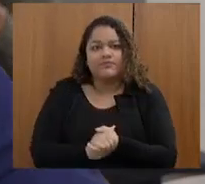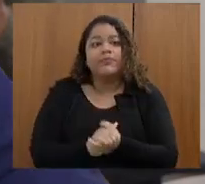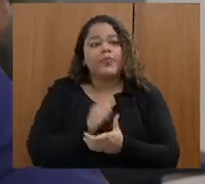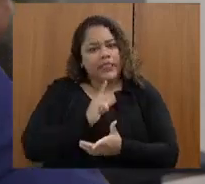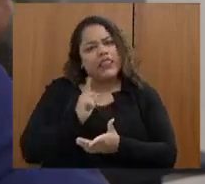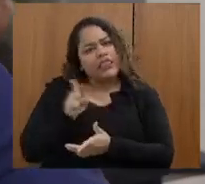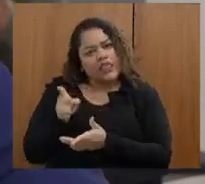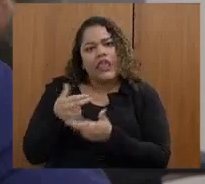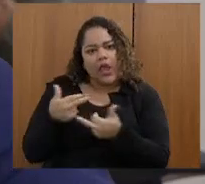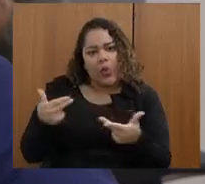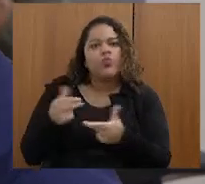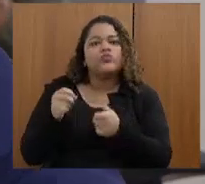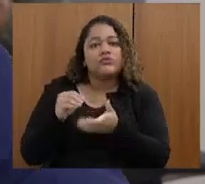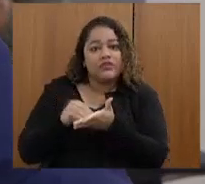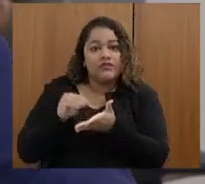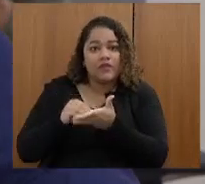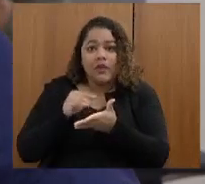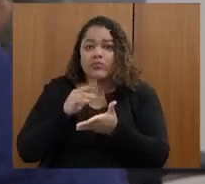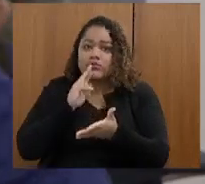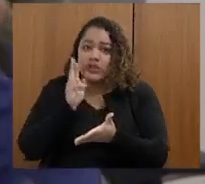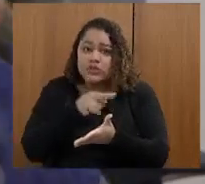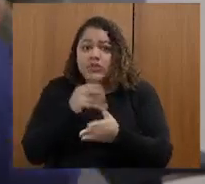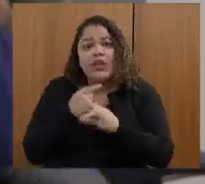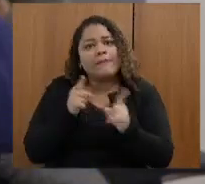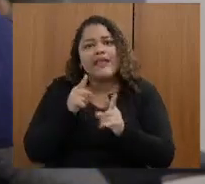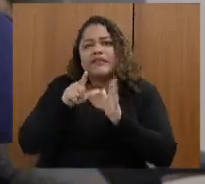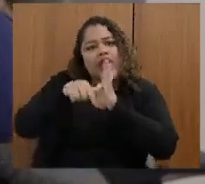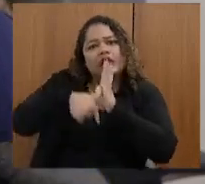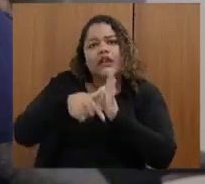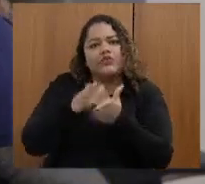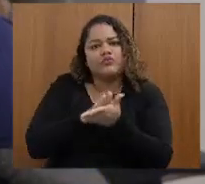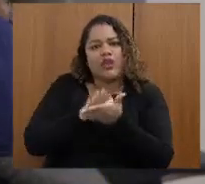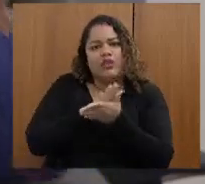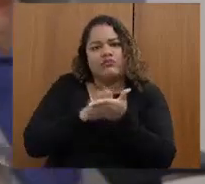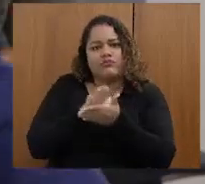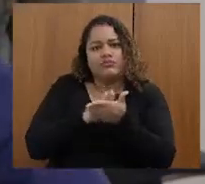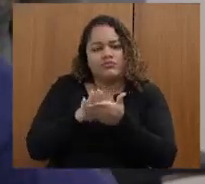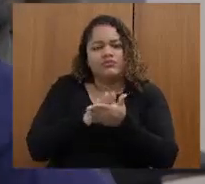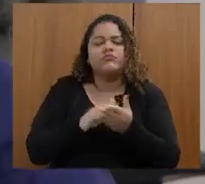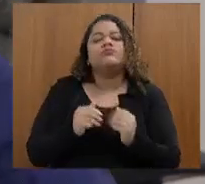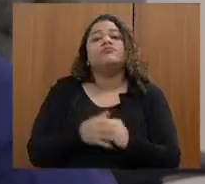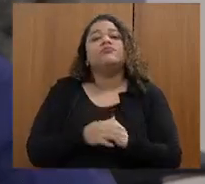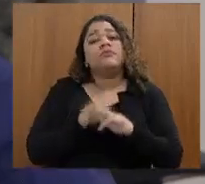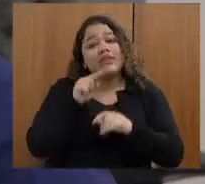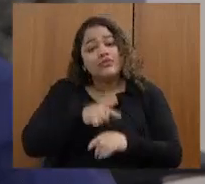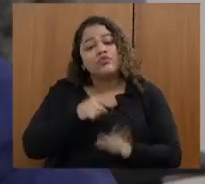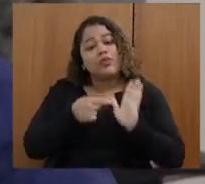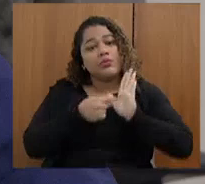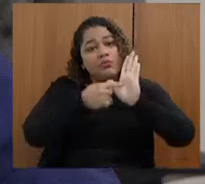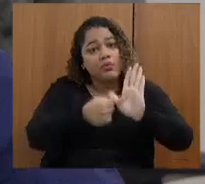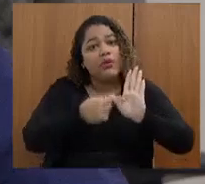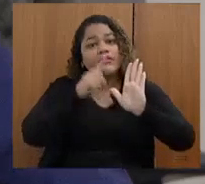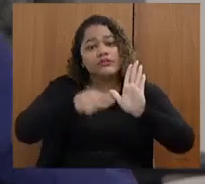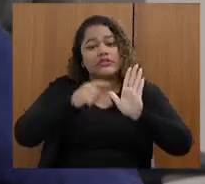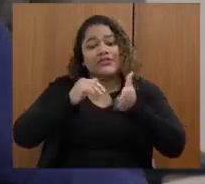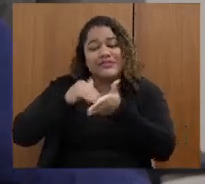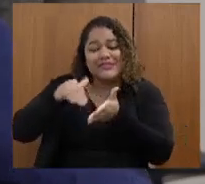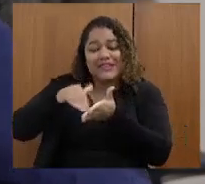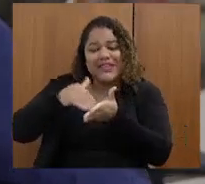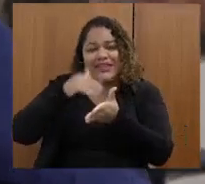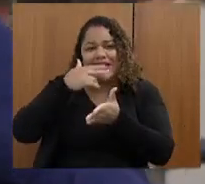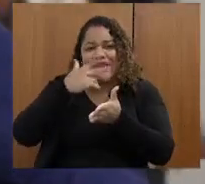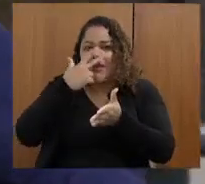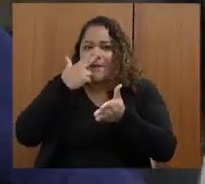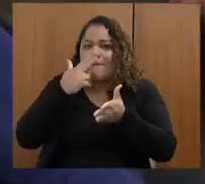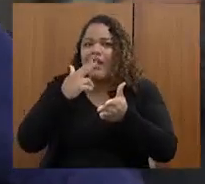em atraso essa é uma visão que a gente traz da secretaria está mais próxima que é